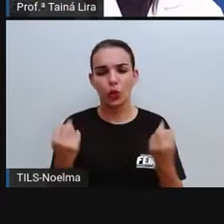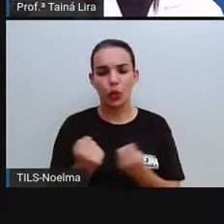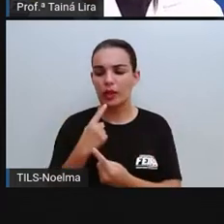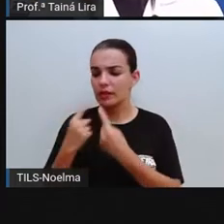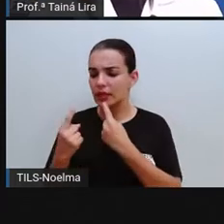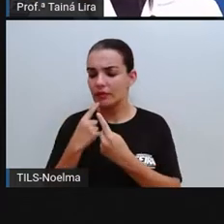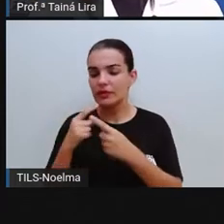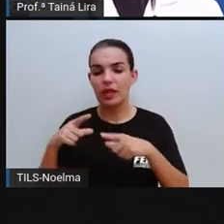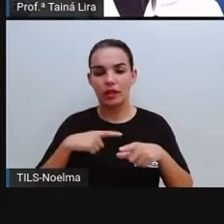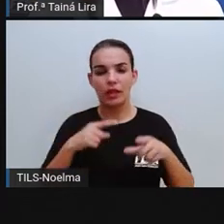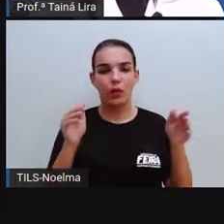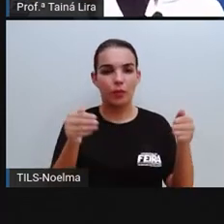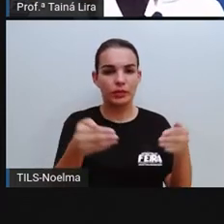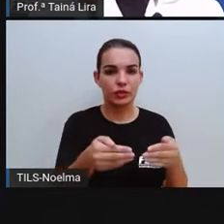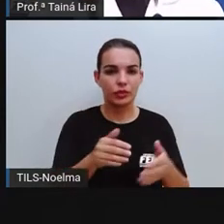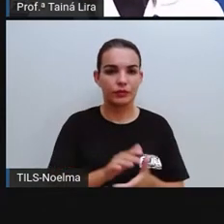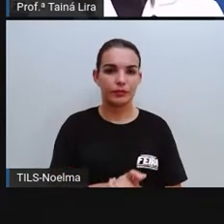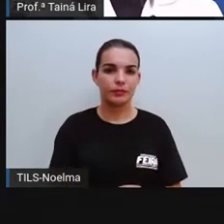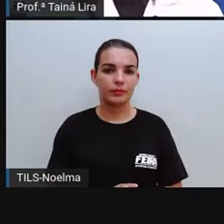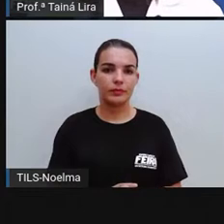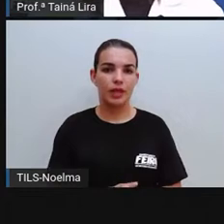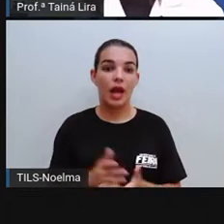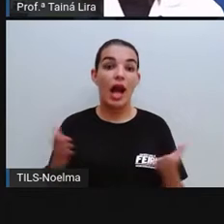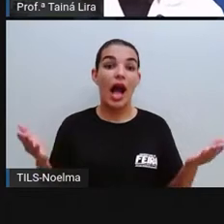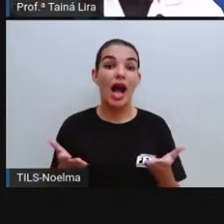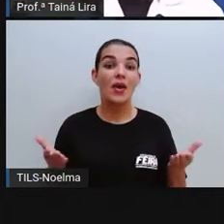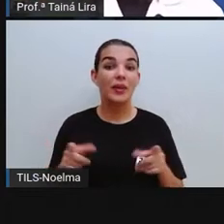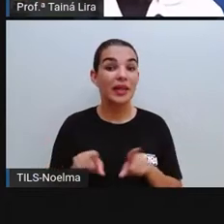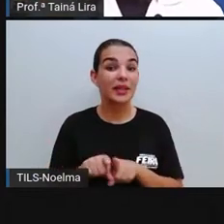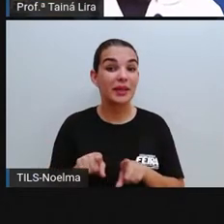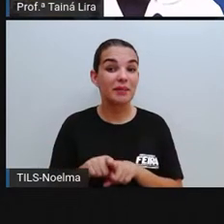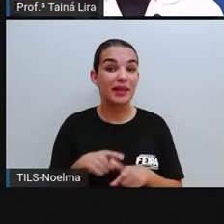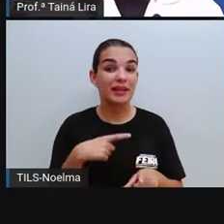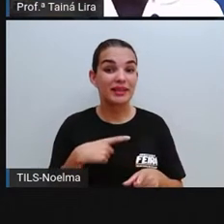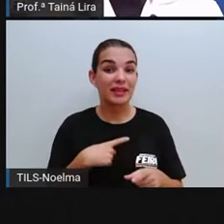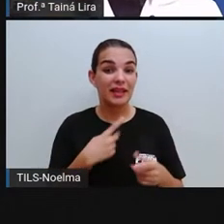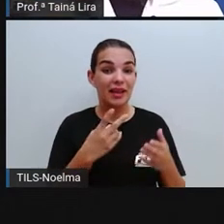certo? E aí a Pro trouxe até, olha